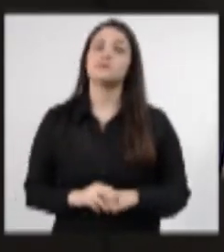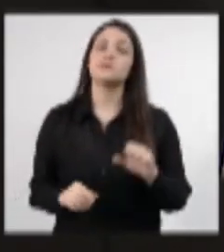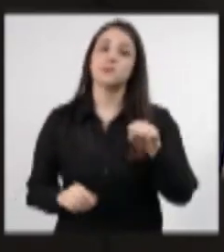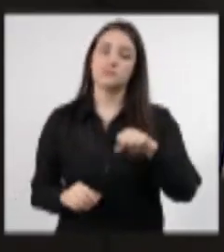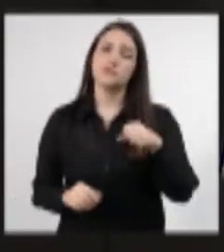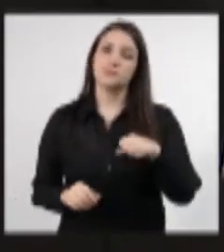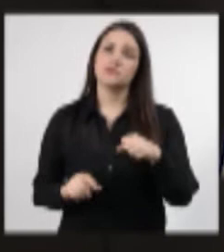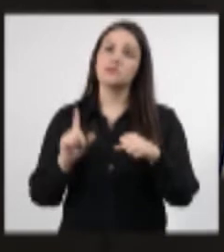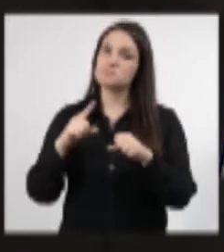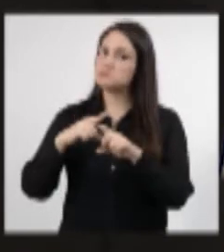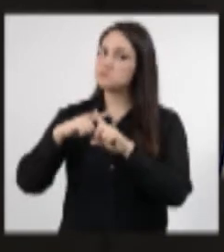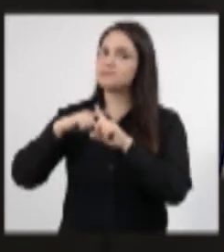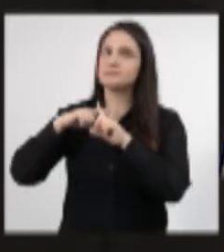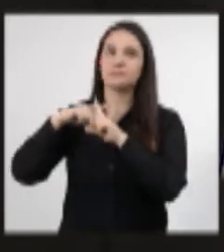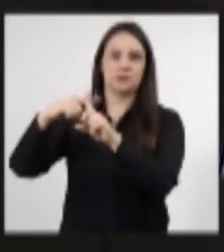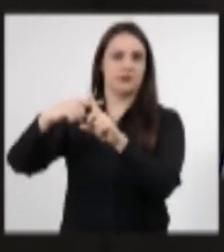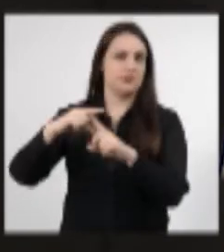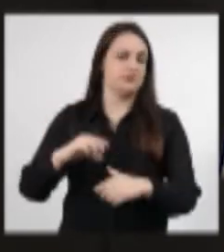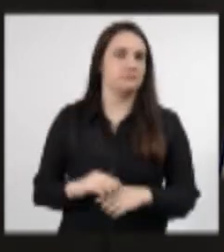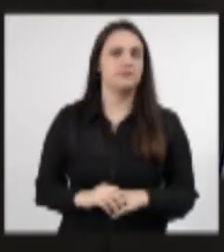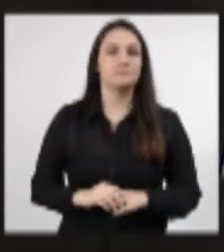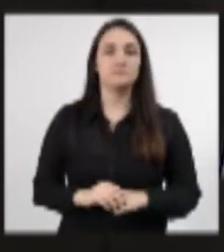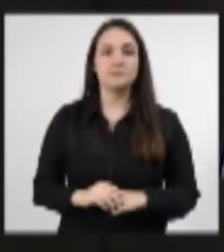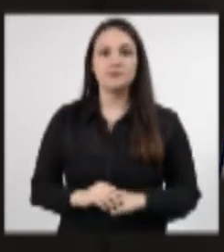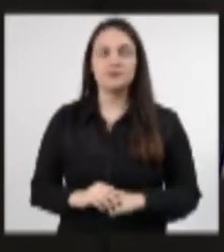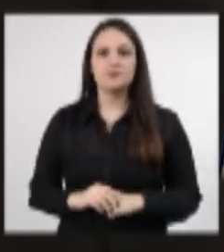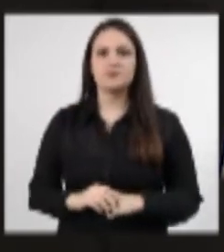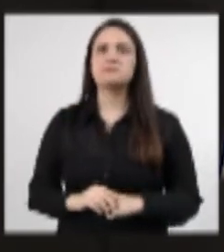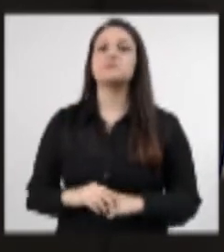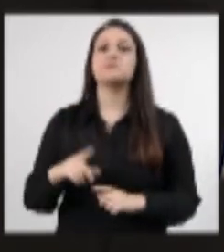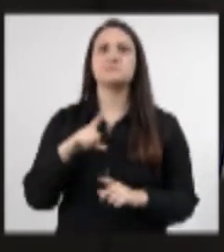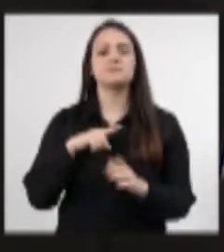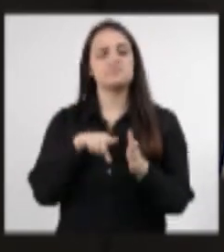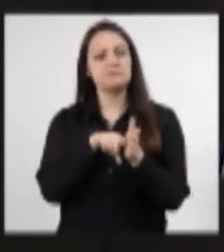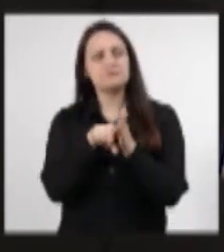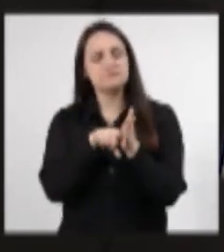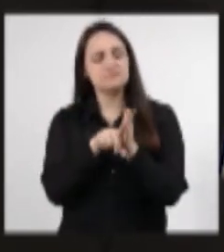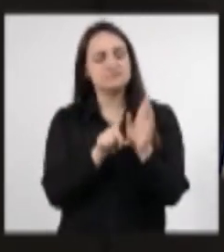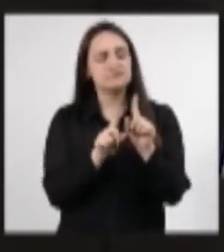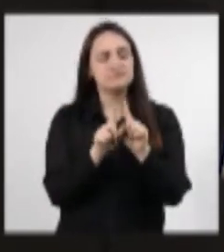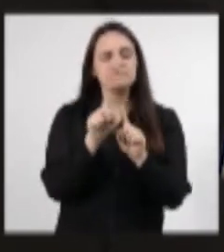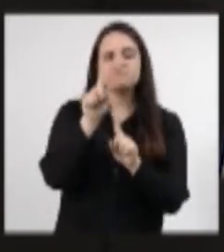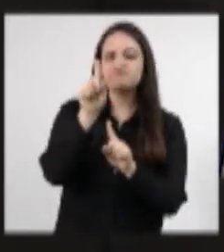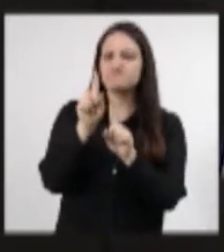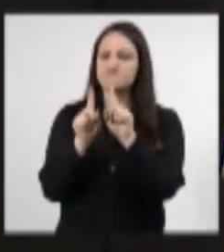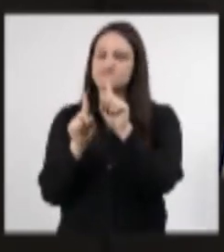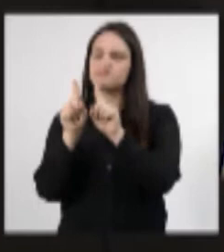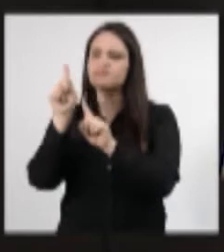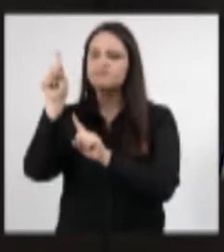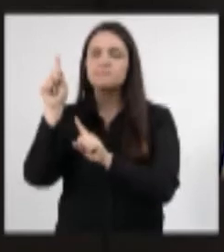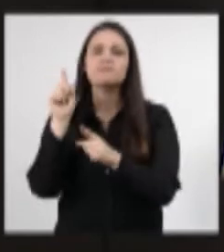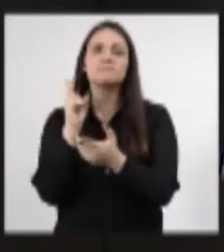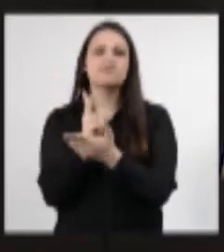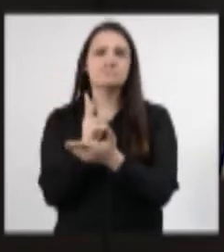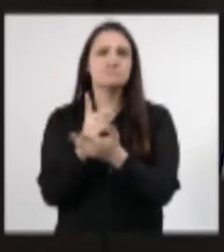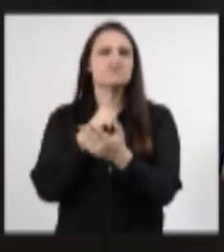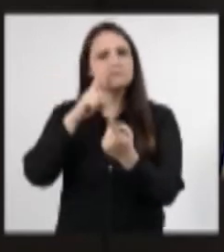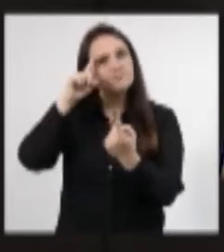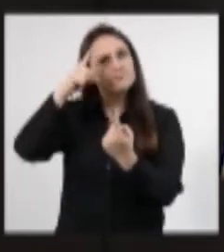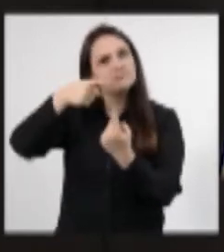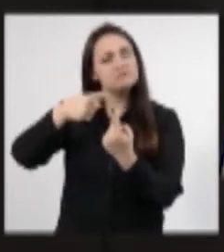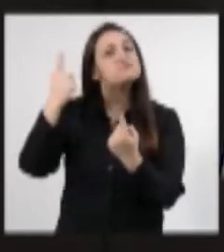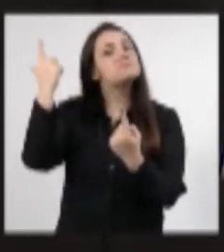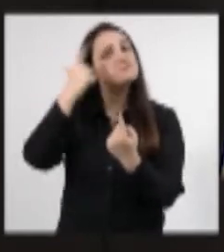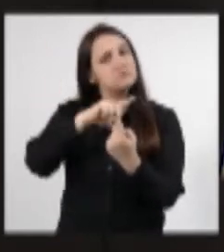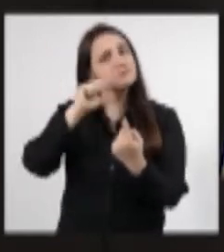bem clara que foi extremamente positiva. Nós consideramos índices estatísticos, trabalhamos sempre com metas a serem atingidas